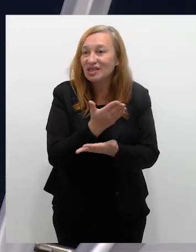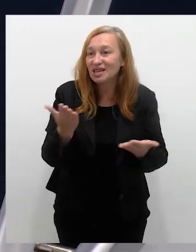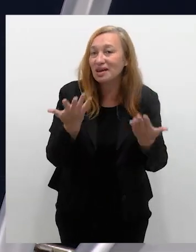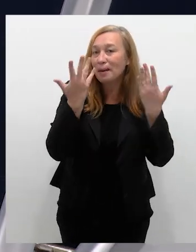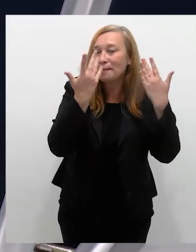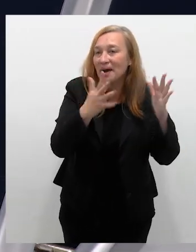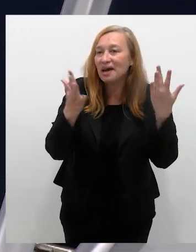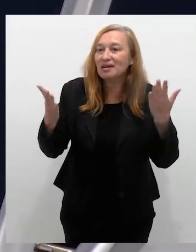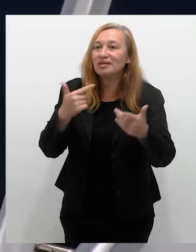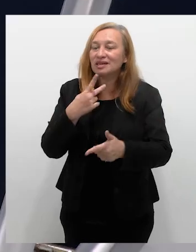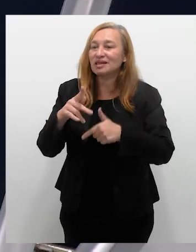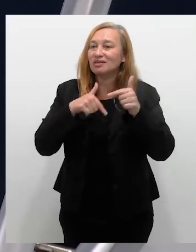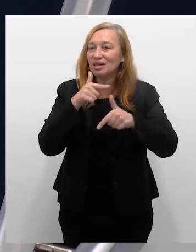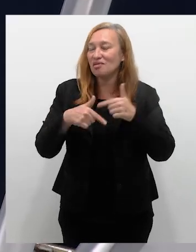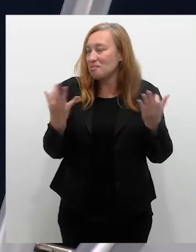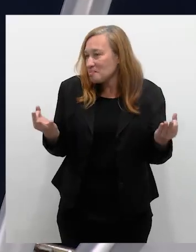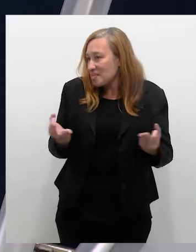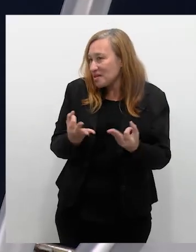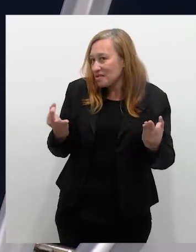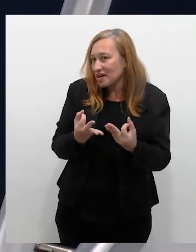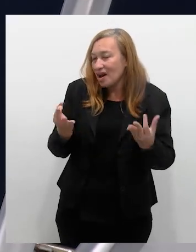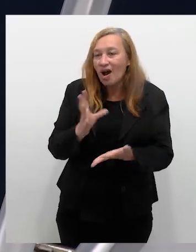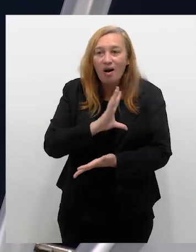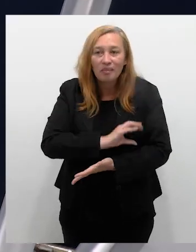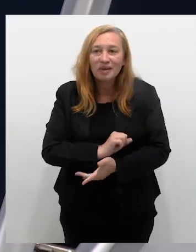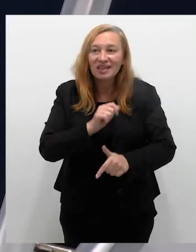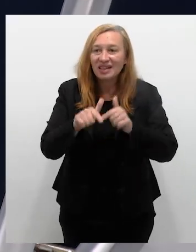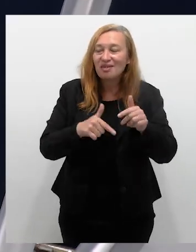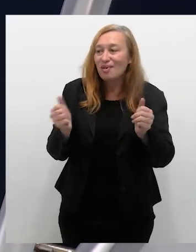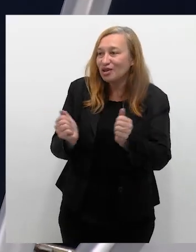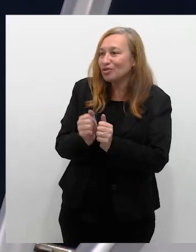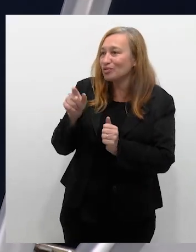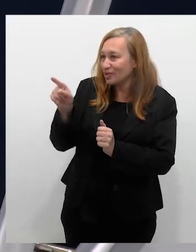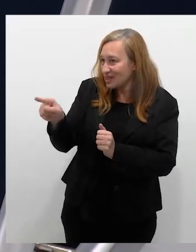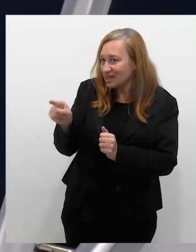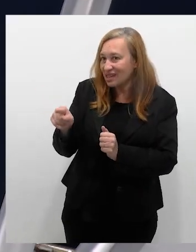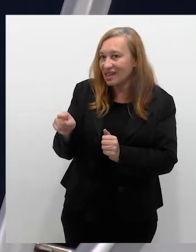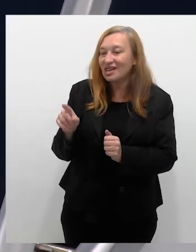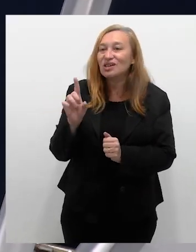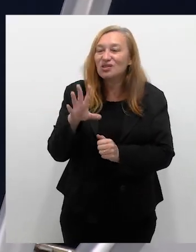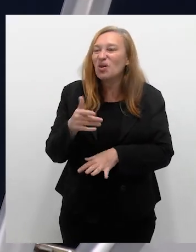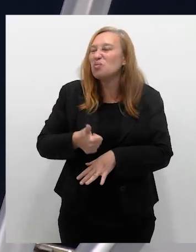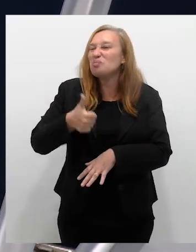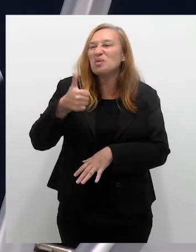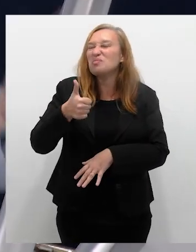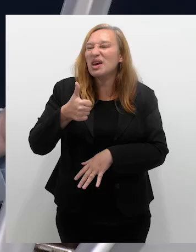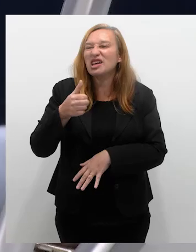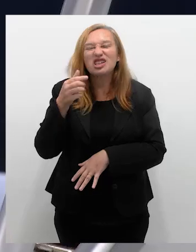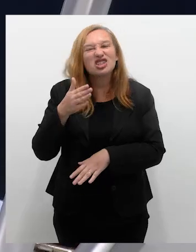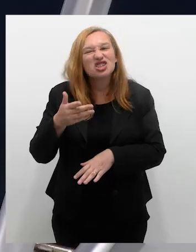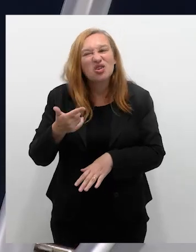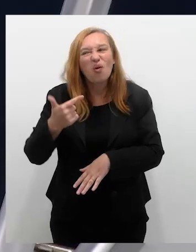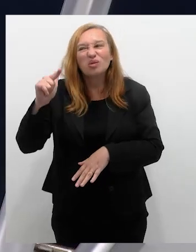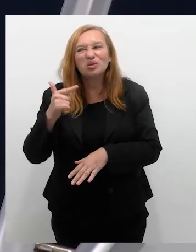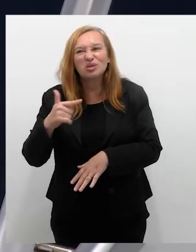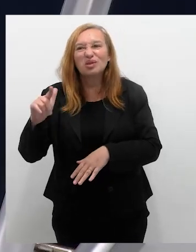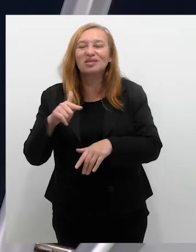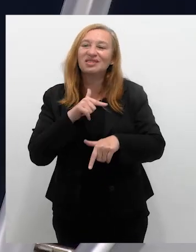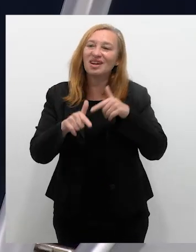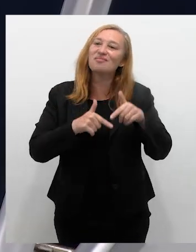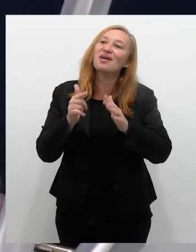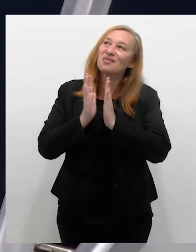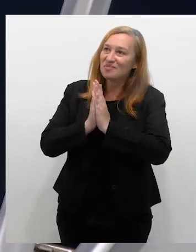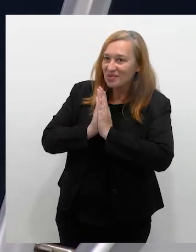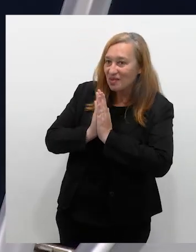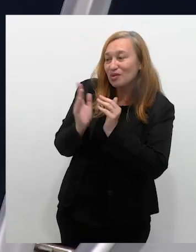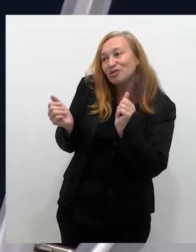vocês. Parabéns por esse seu trabalho incrível. Eu amei trabalhar com você. Que seja só o primeiro de muitos